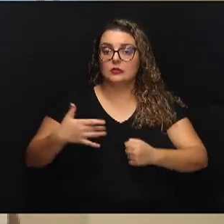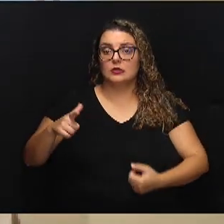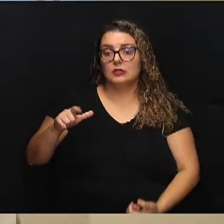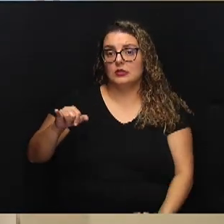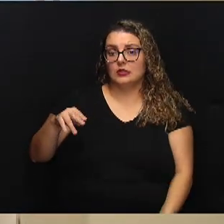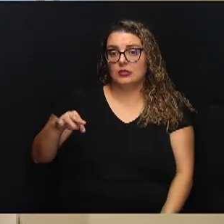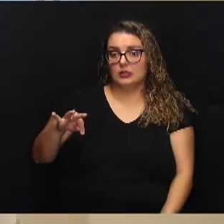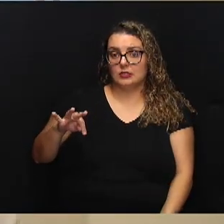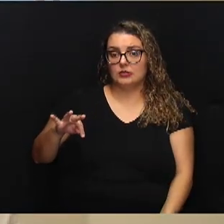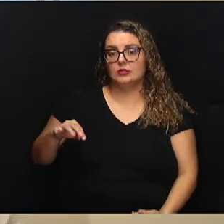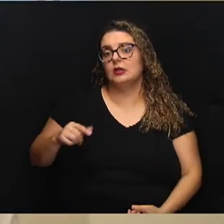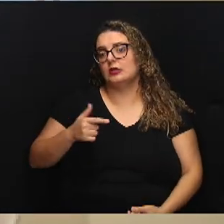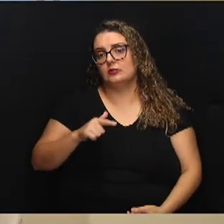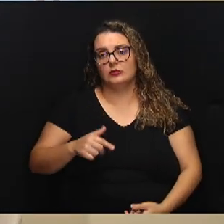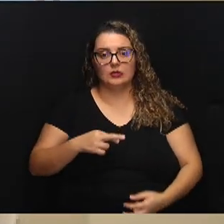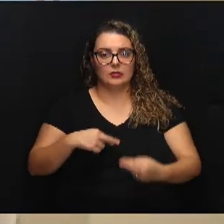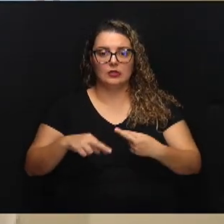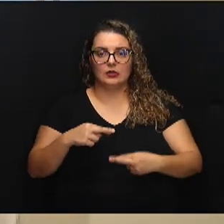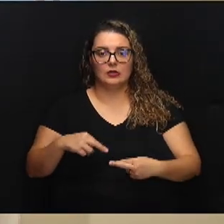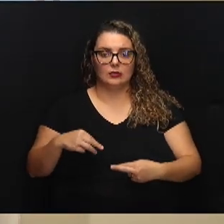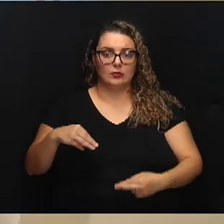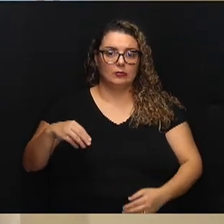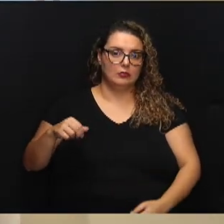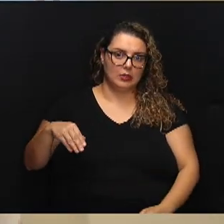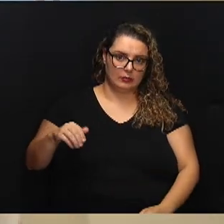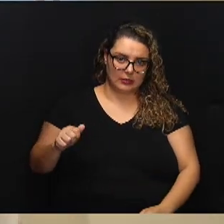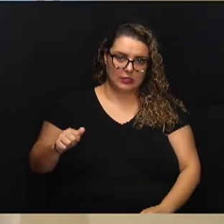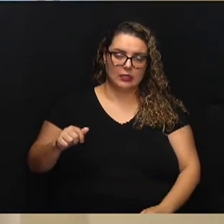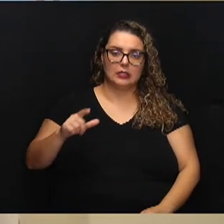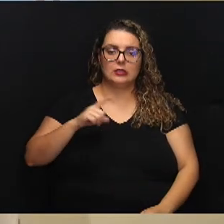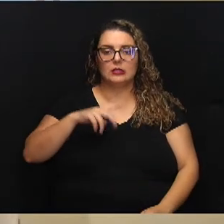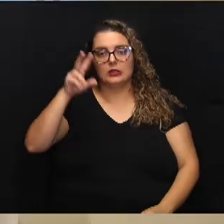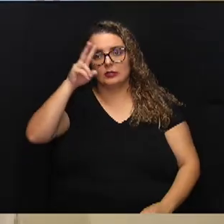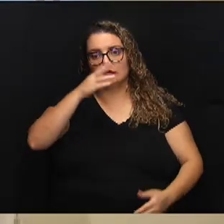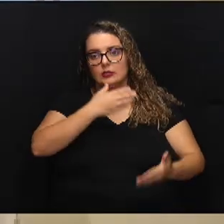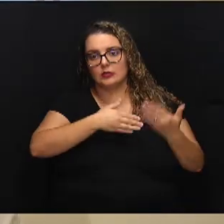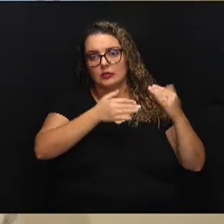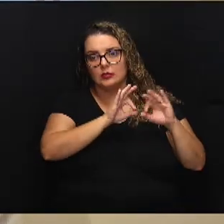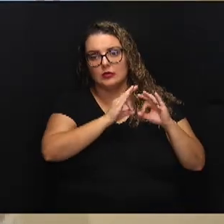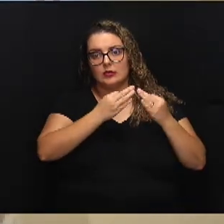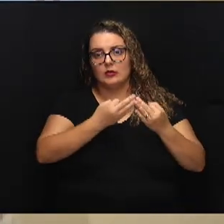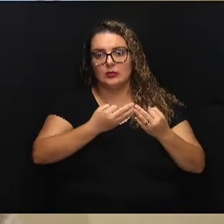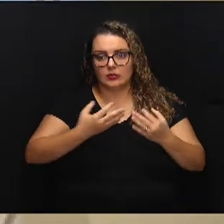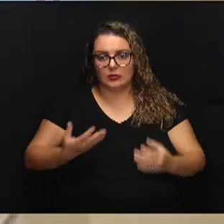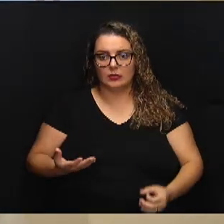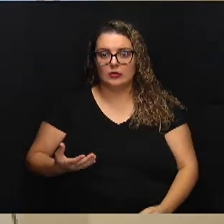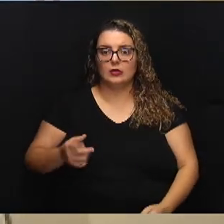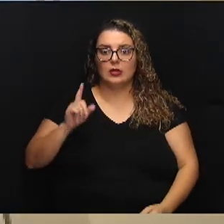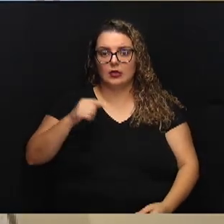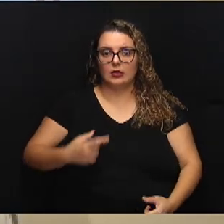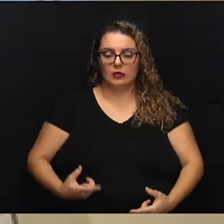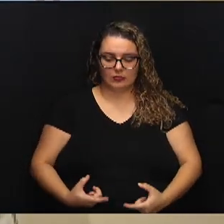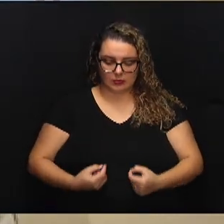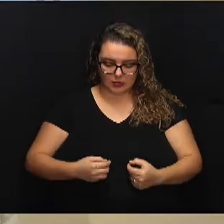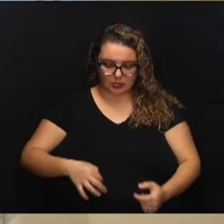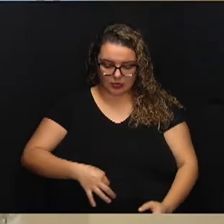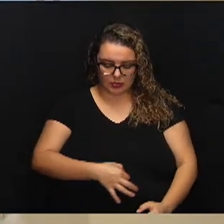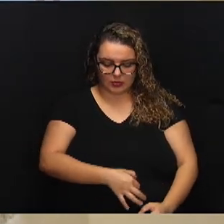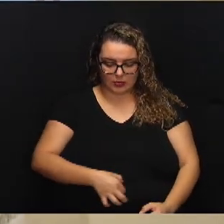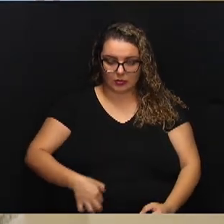tem nada a ver com mama, é quando a gente tem história familiar relacionada a câncer de intestino e também de